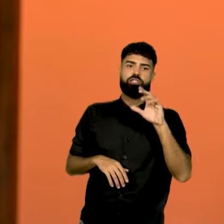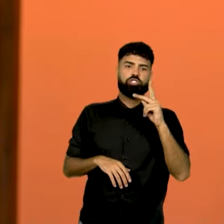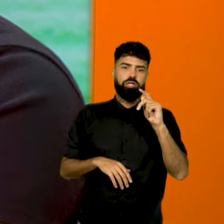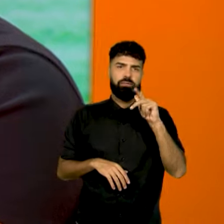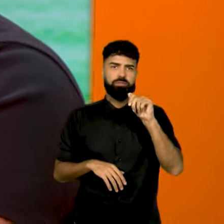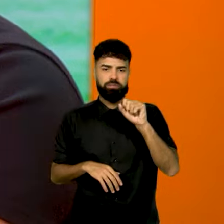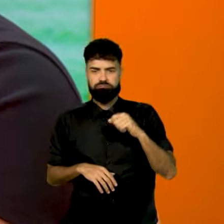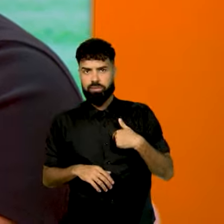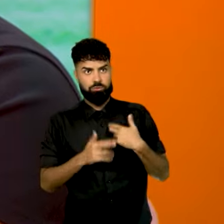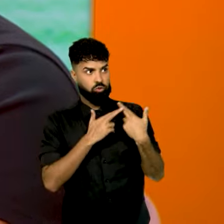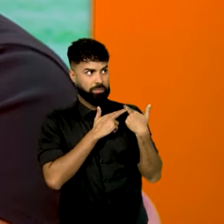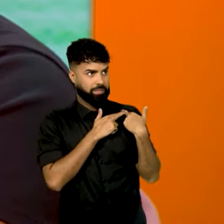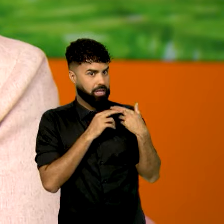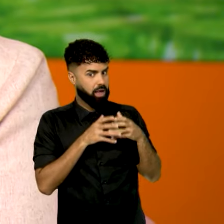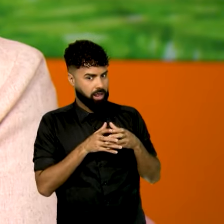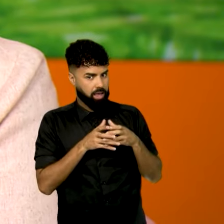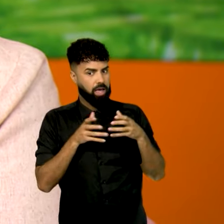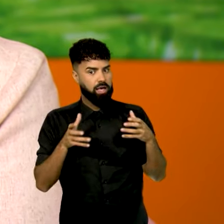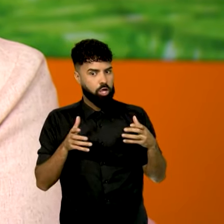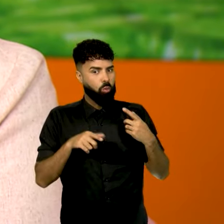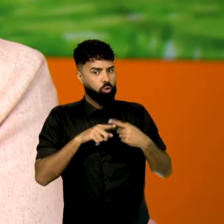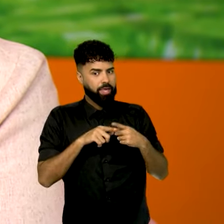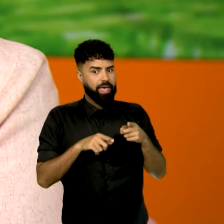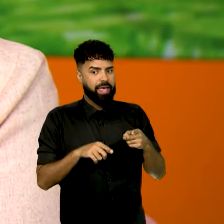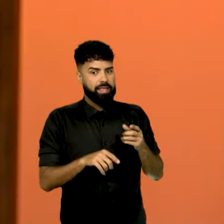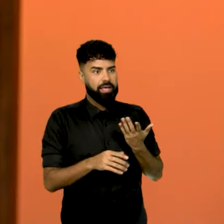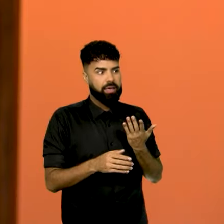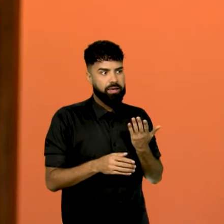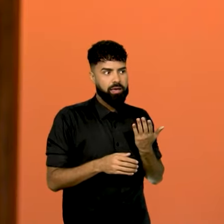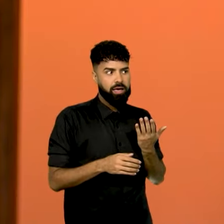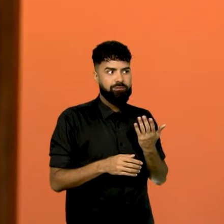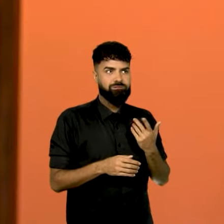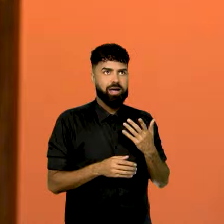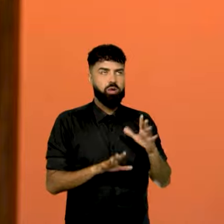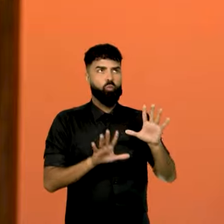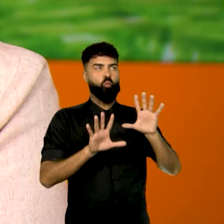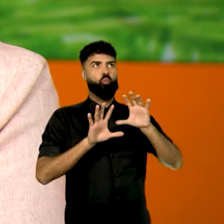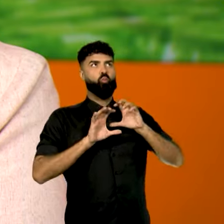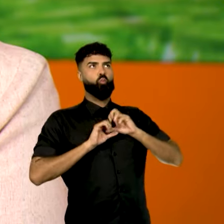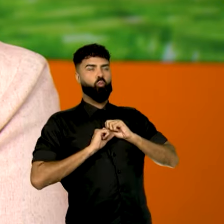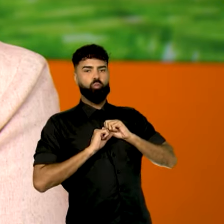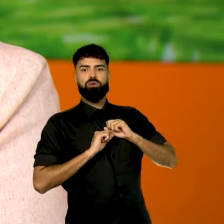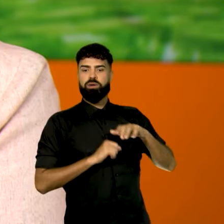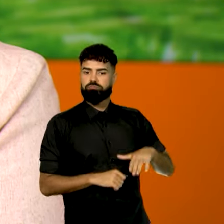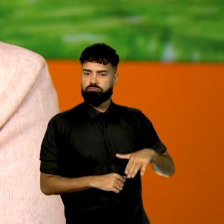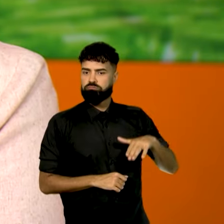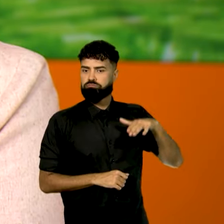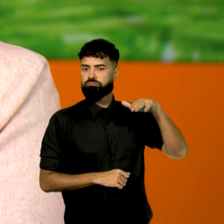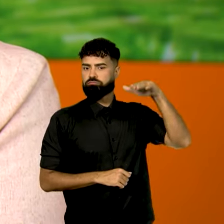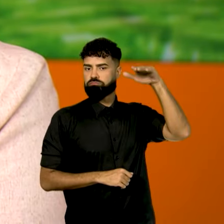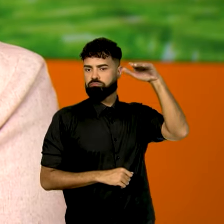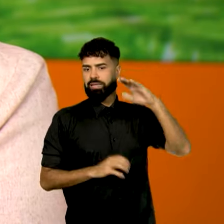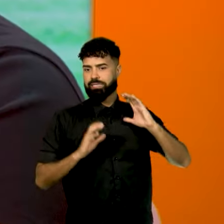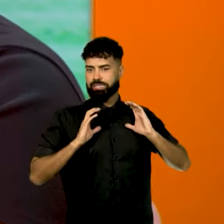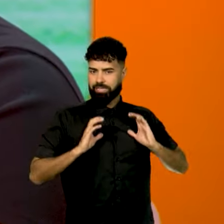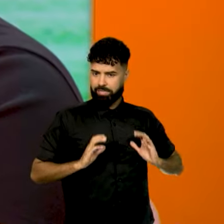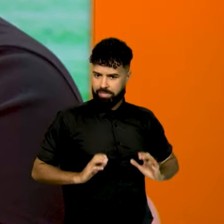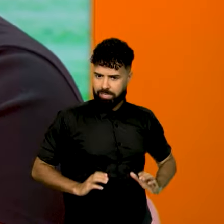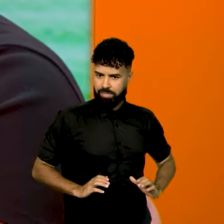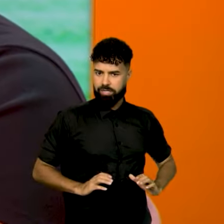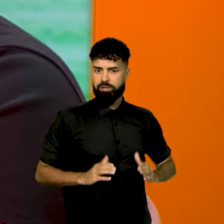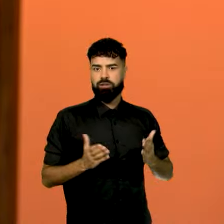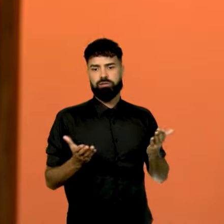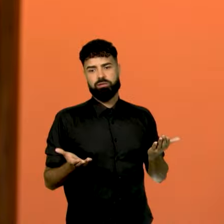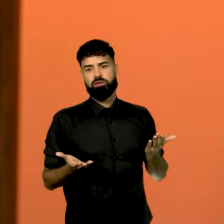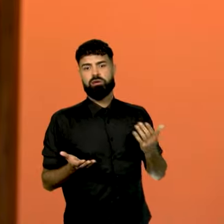uma responsa danada, né? Porque... Tá formando uma pessoinha ali, né? Valores. Nossos pequenos cidadãos. Pequenos